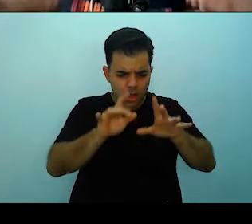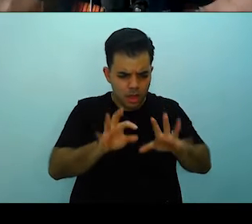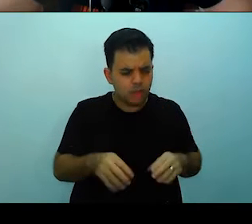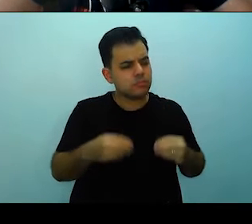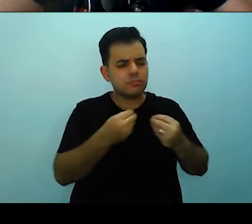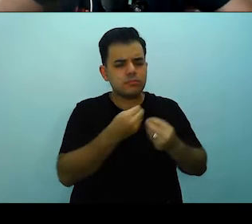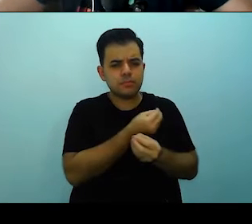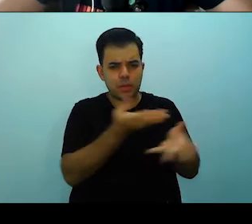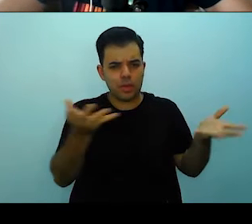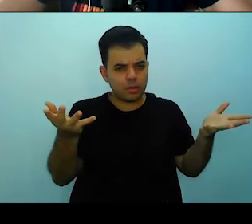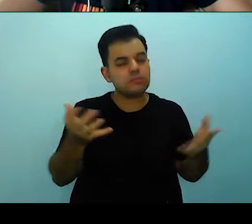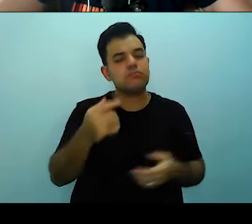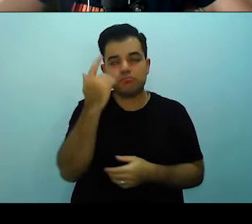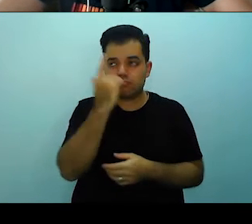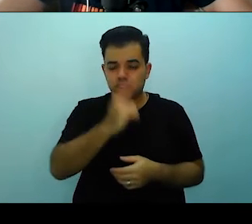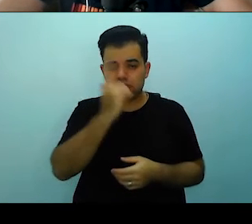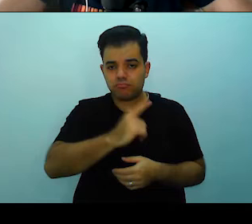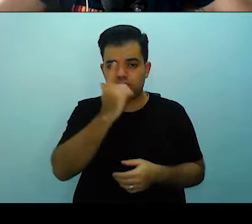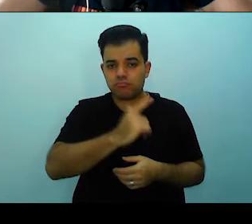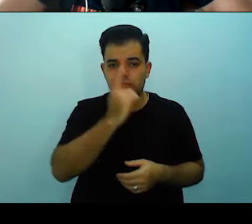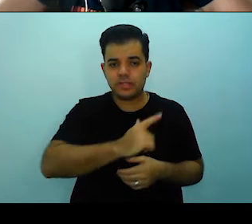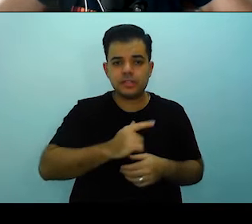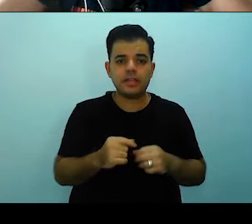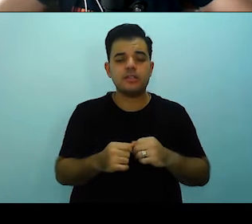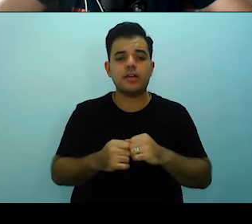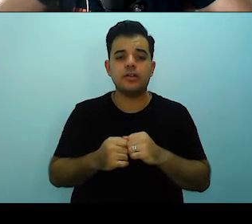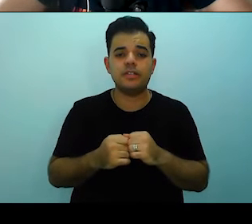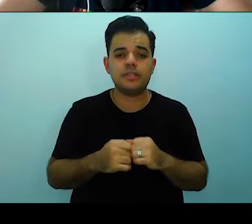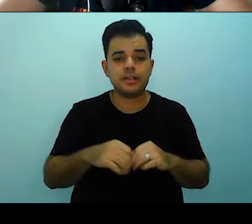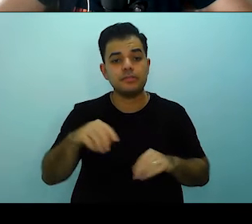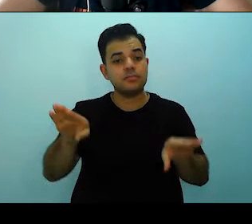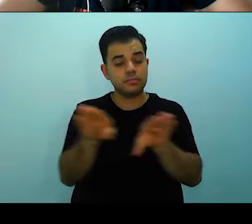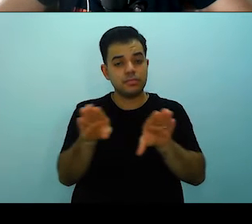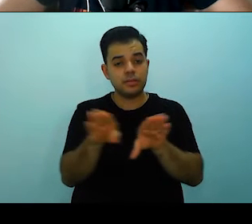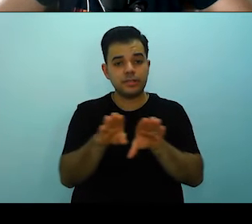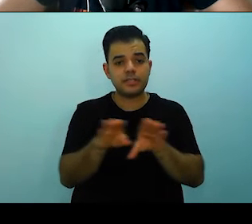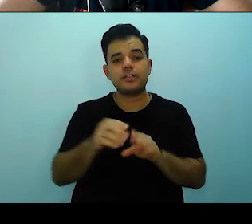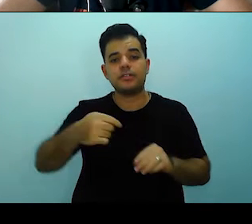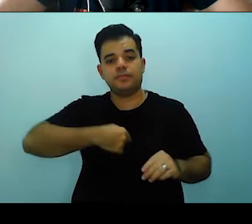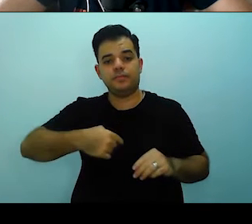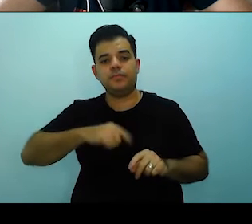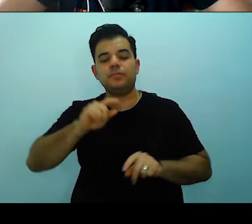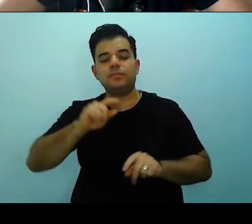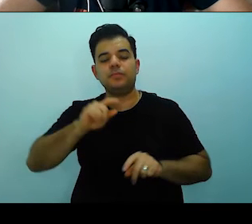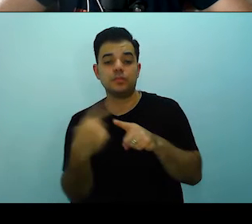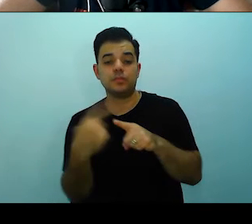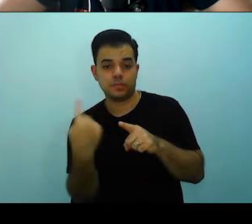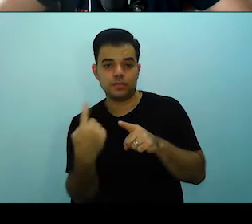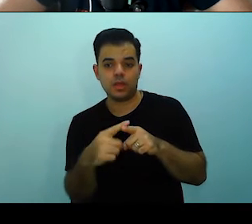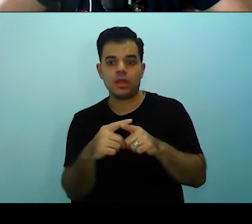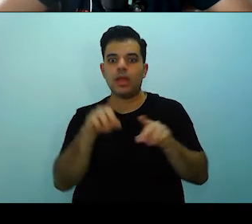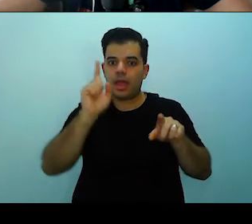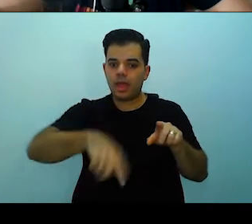uma contextualização de quem sou eu e do porquê que a lógica de programação ela é um tema